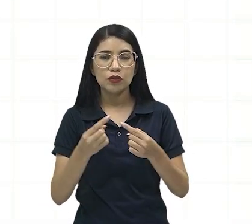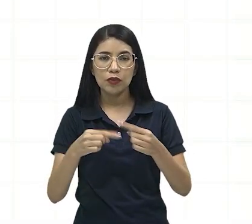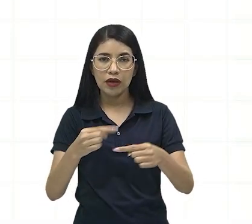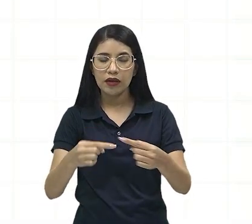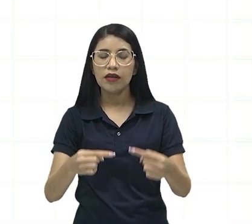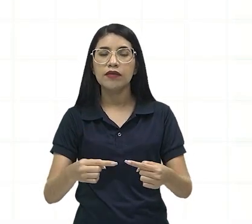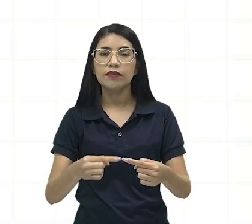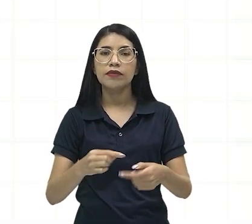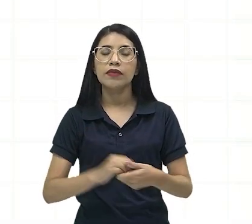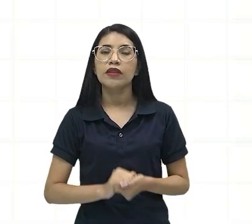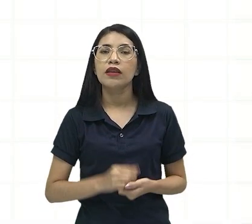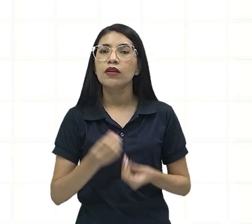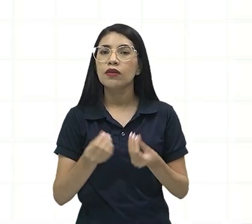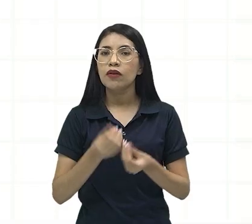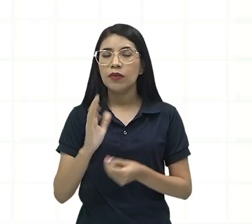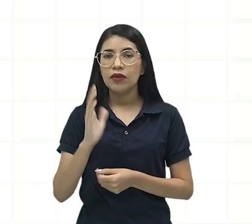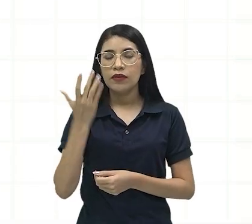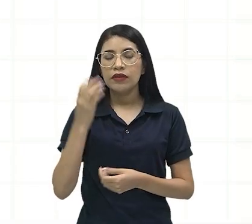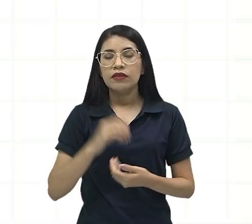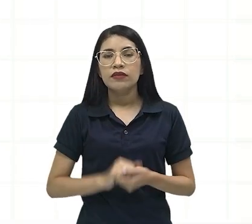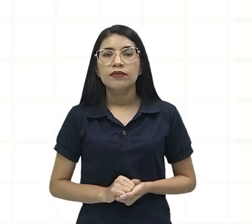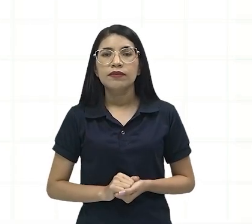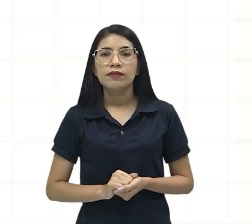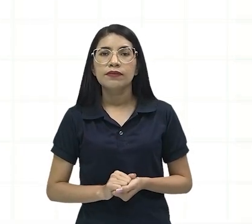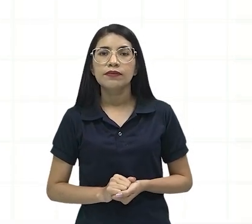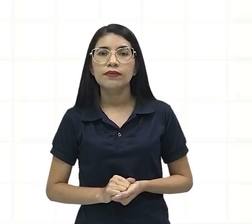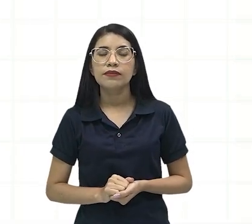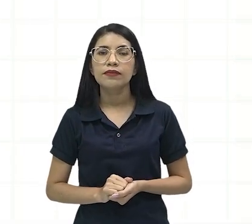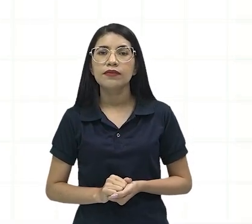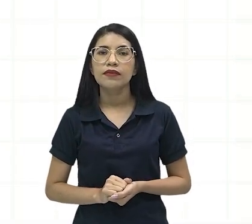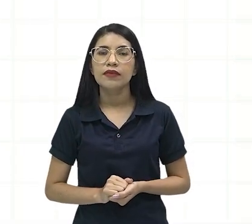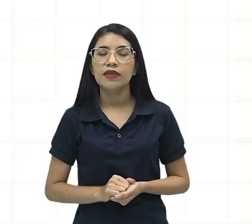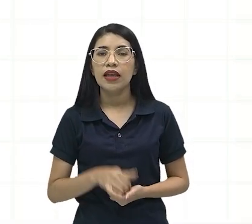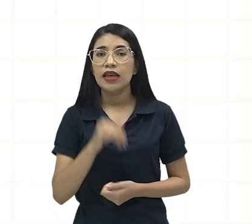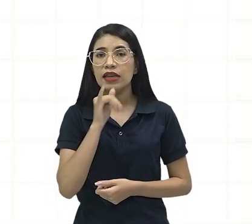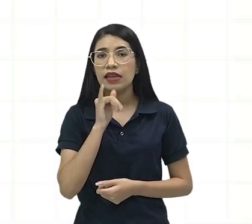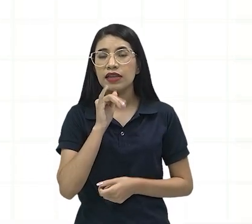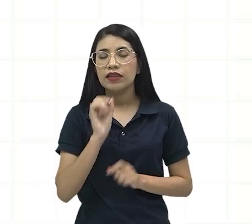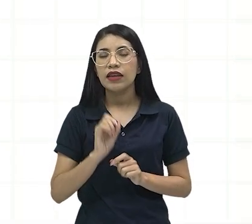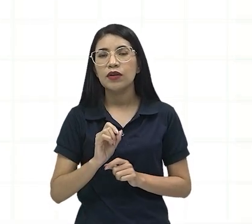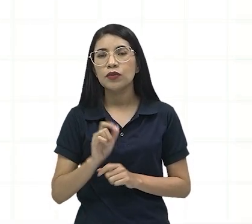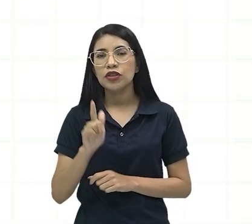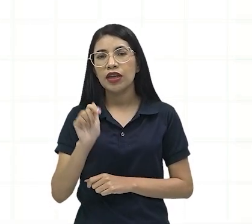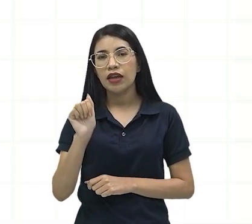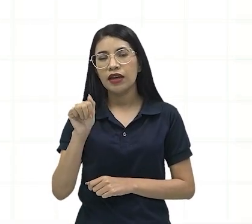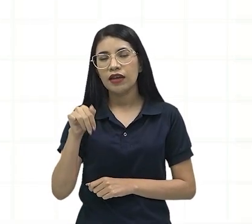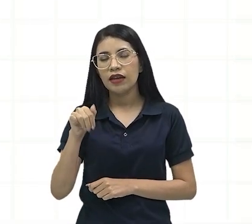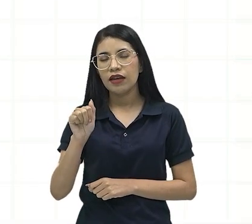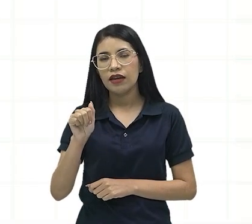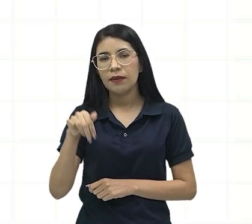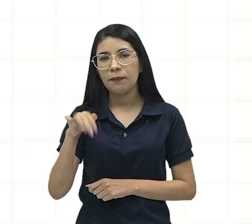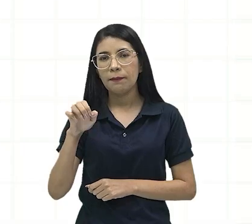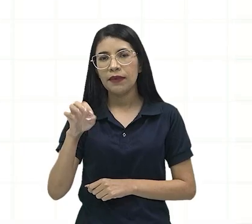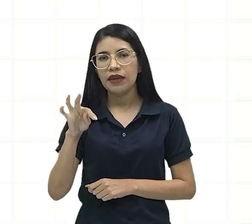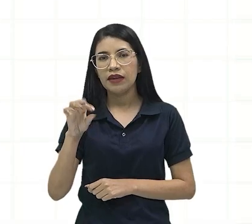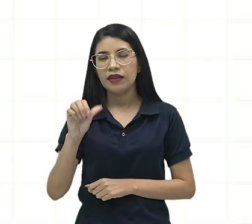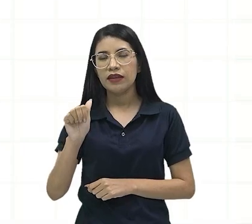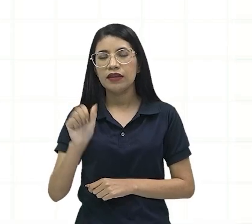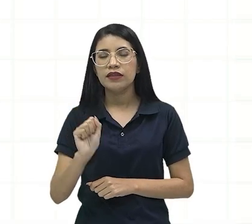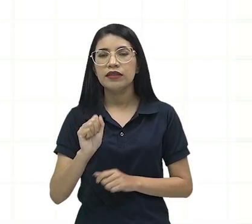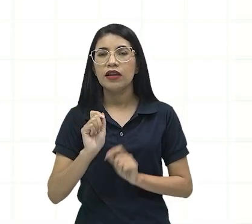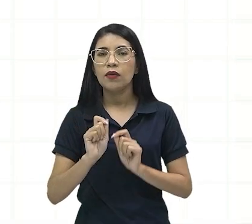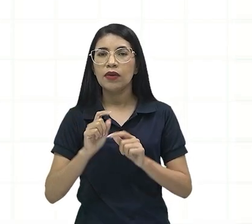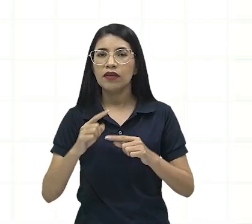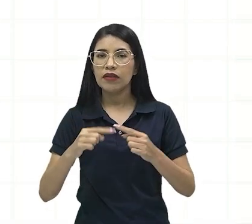reprodução sexuada, ela é quando tem a produção de gametas, tá? Então, reprodução